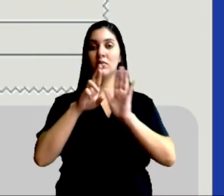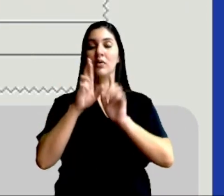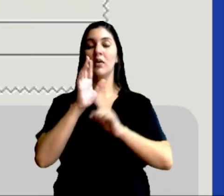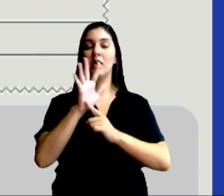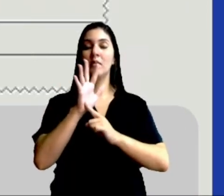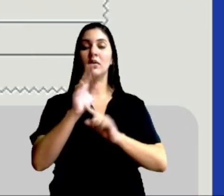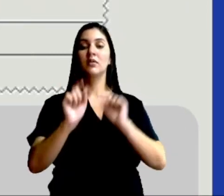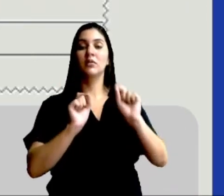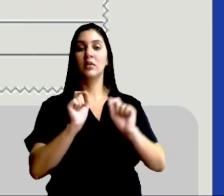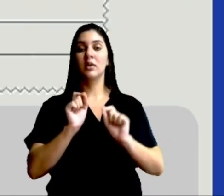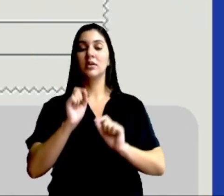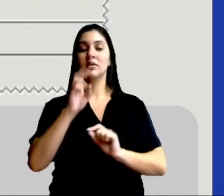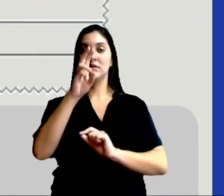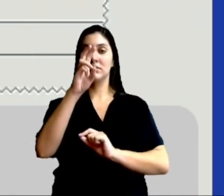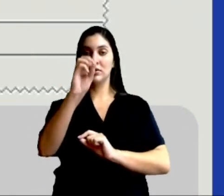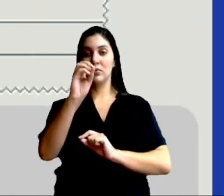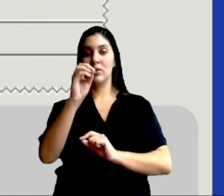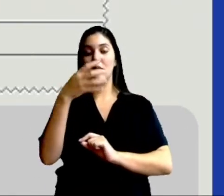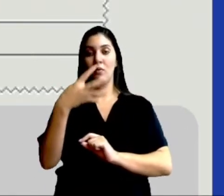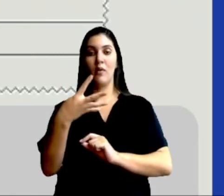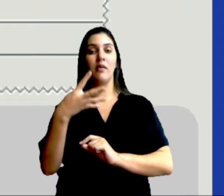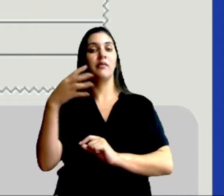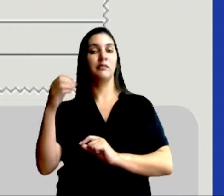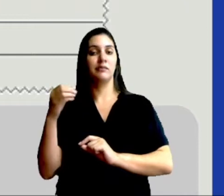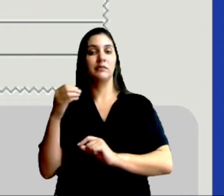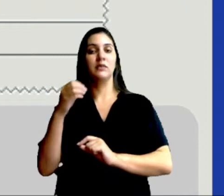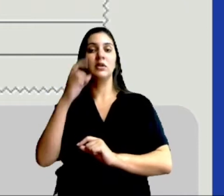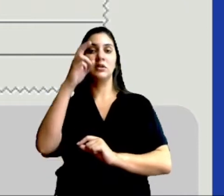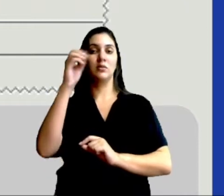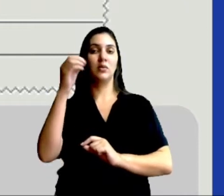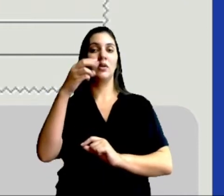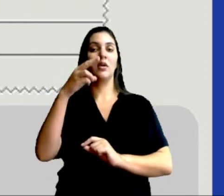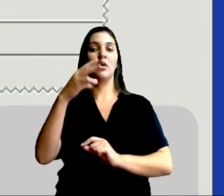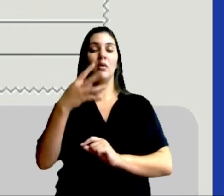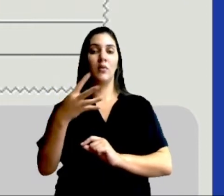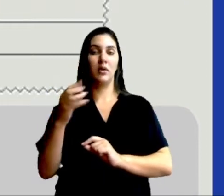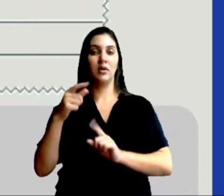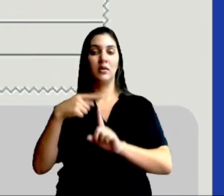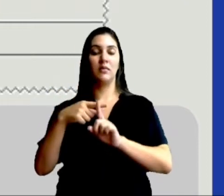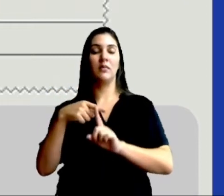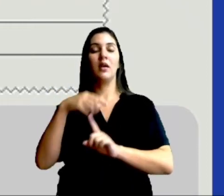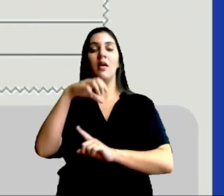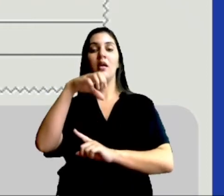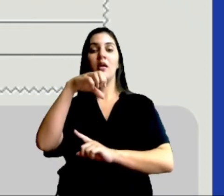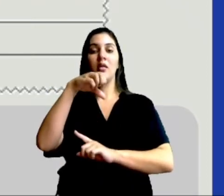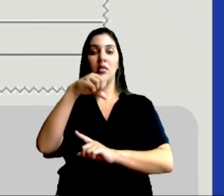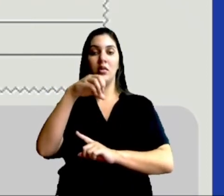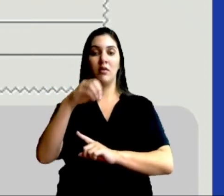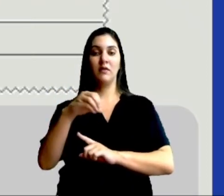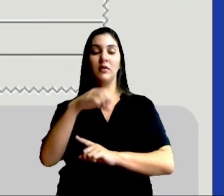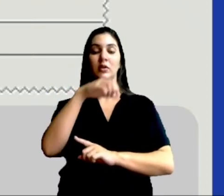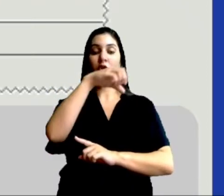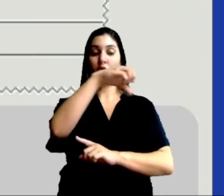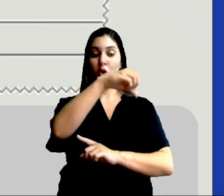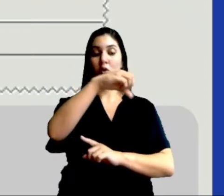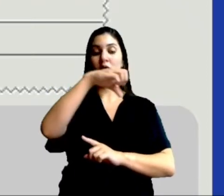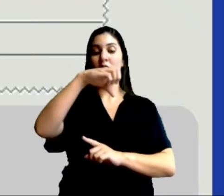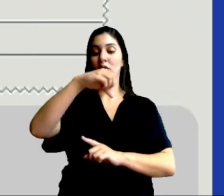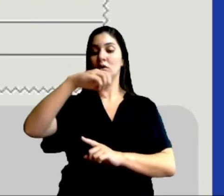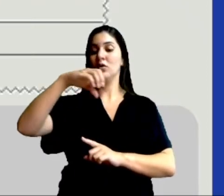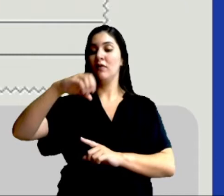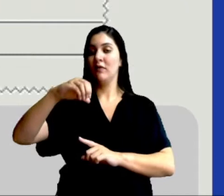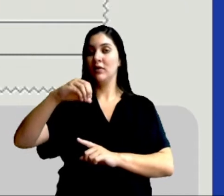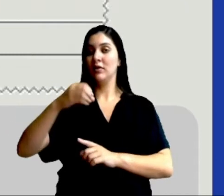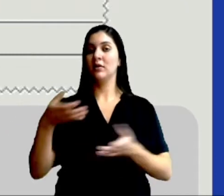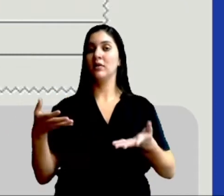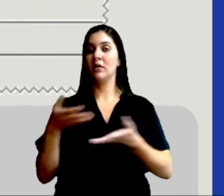representa 50 e o 4, 40. 50 mais 40, 90. Opa, eu já tenho 990, professora. E aí eu vou